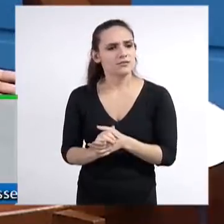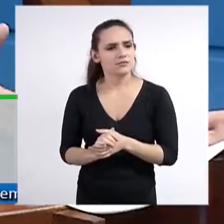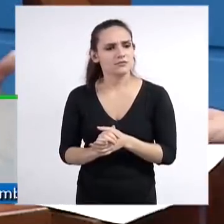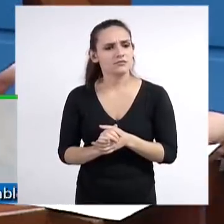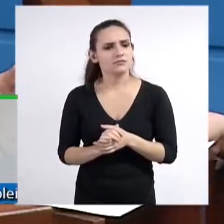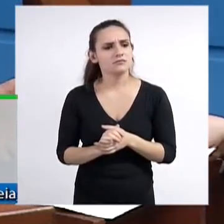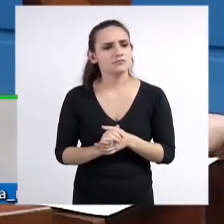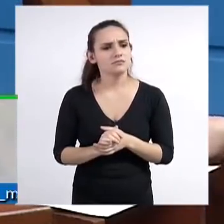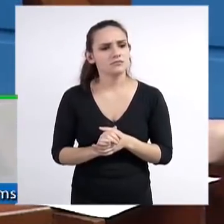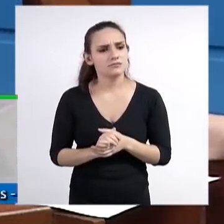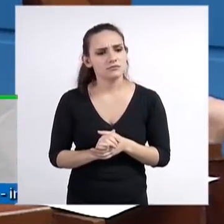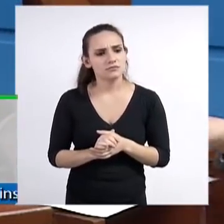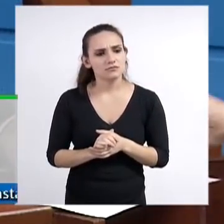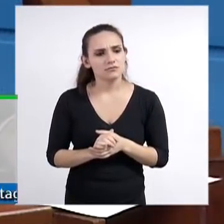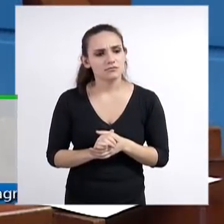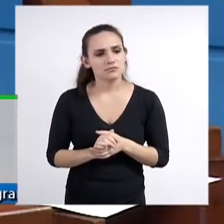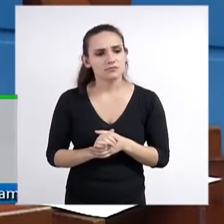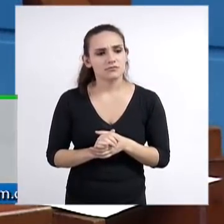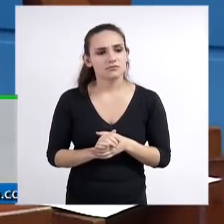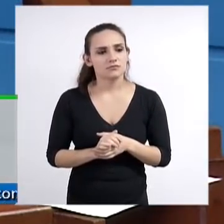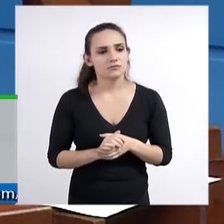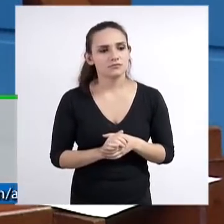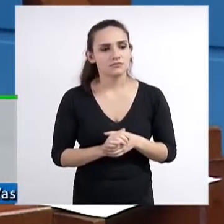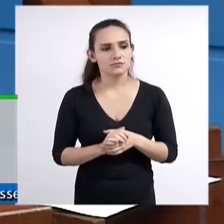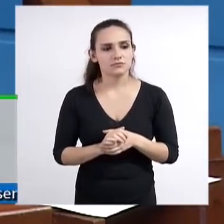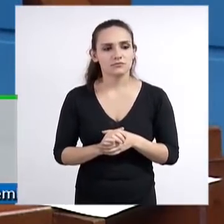debate desse daí. Esse pode.